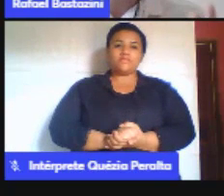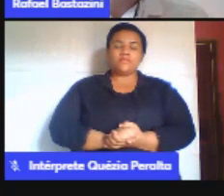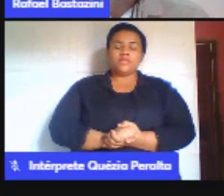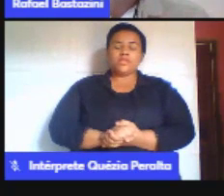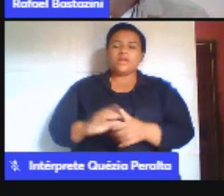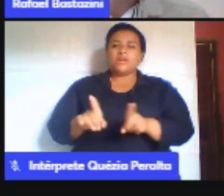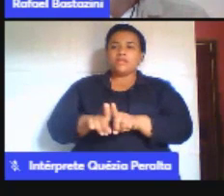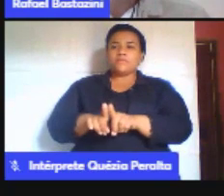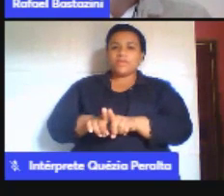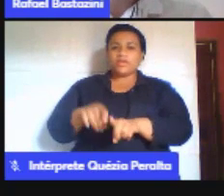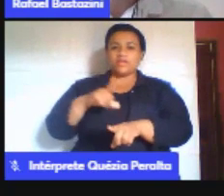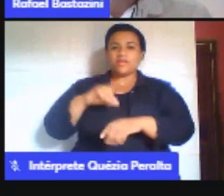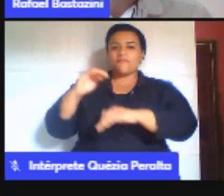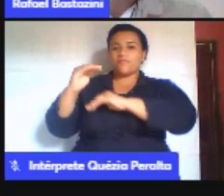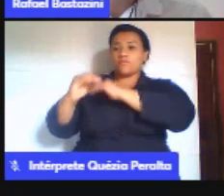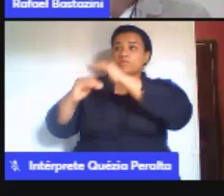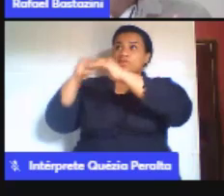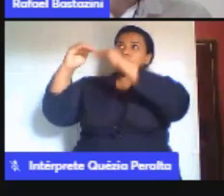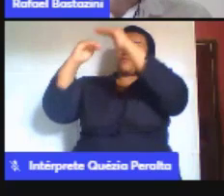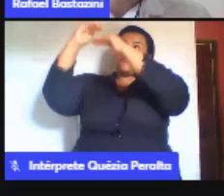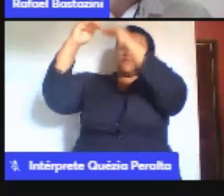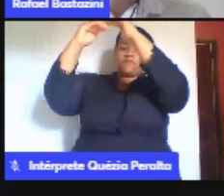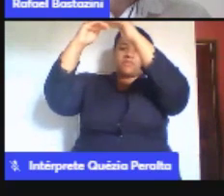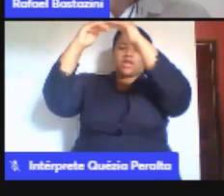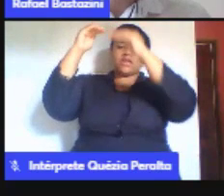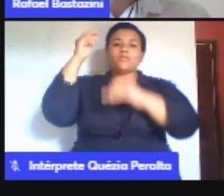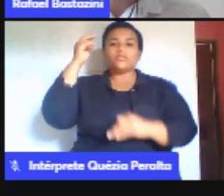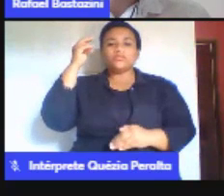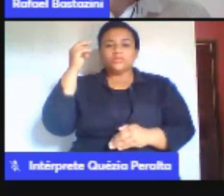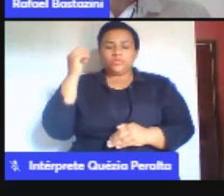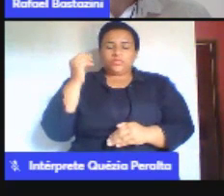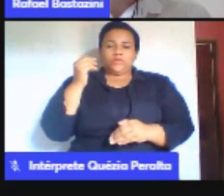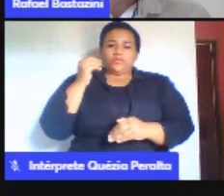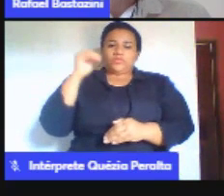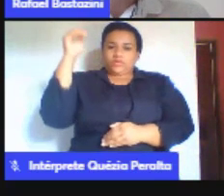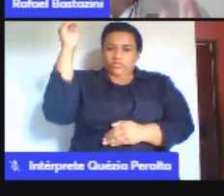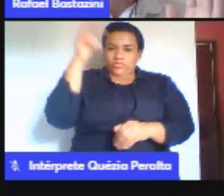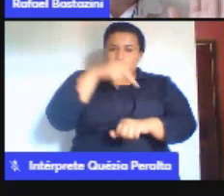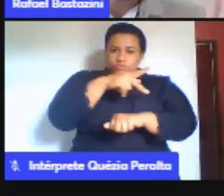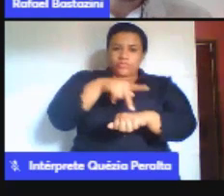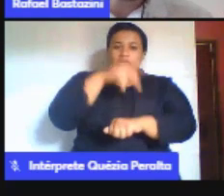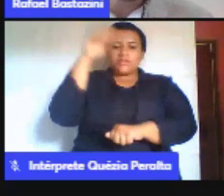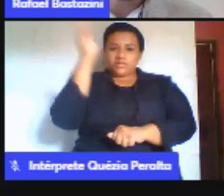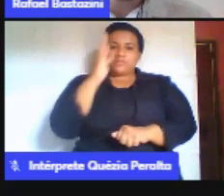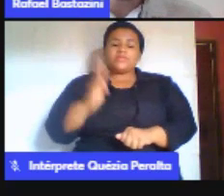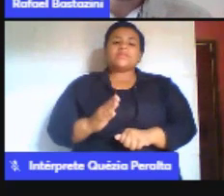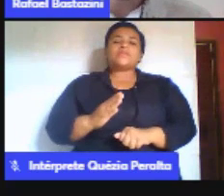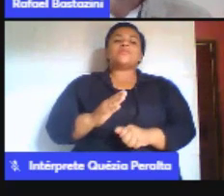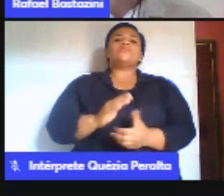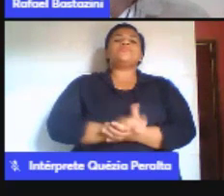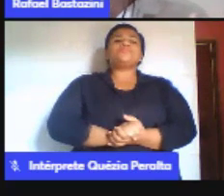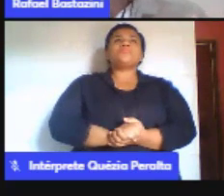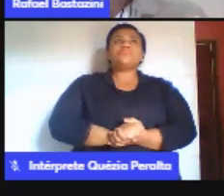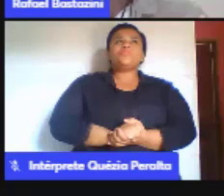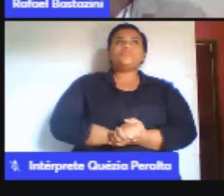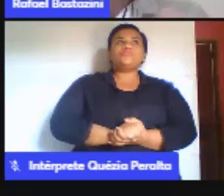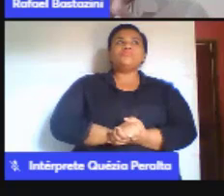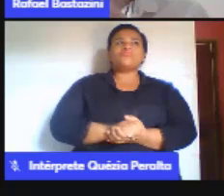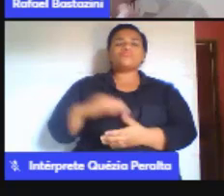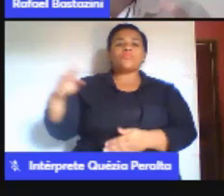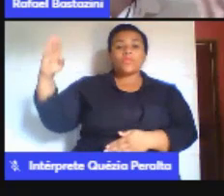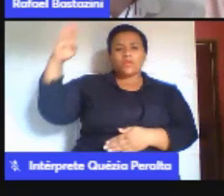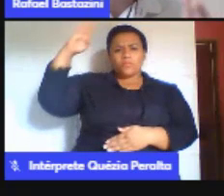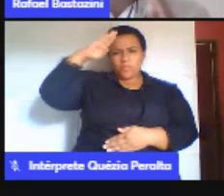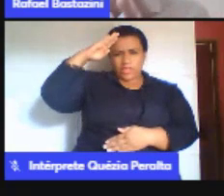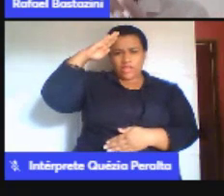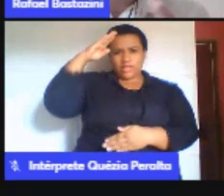pela primeira vez na história do país, isso já no período da ditadura militar, né, que é de 64 a 85,